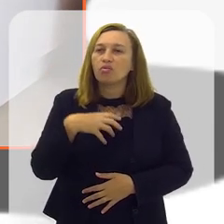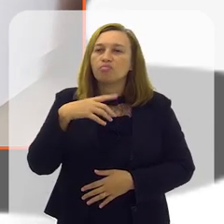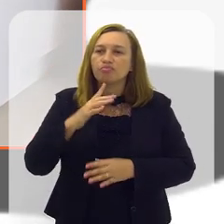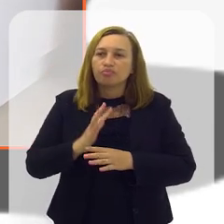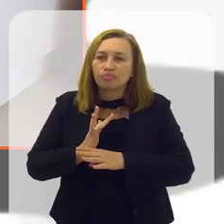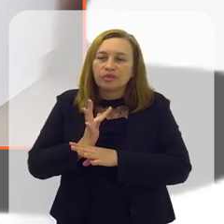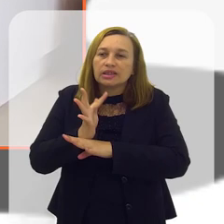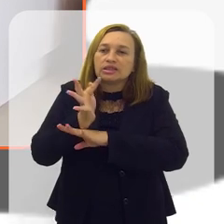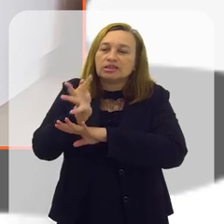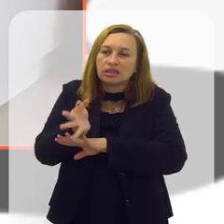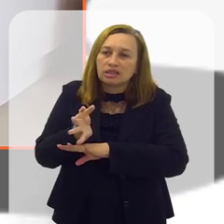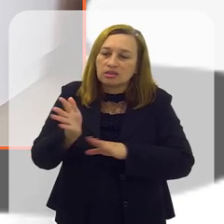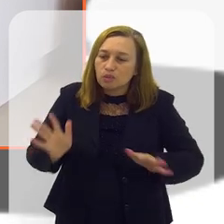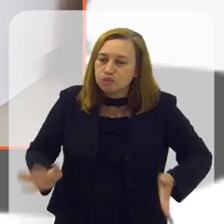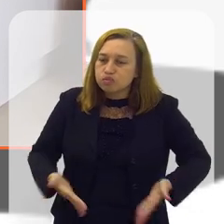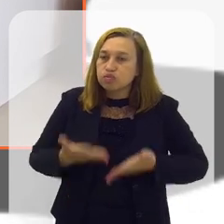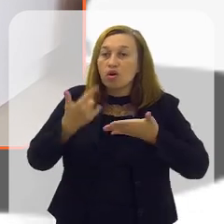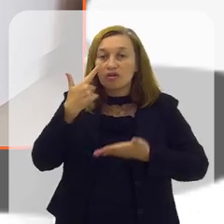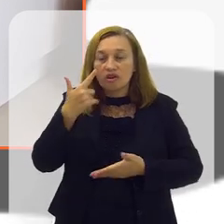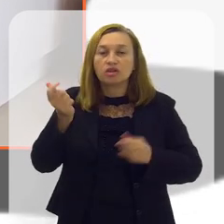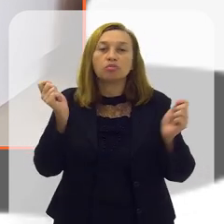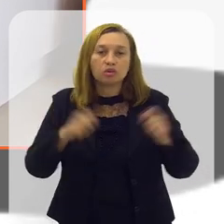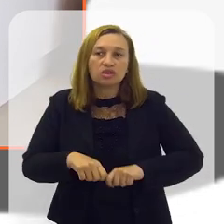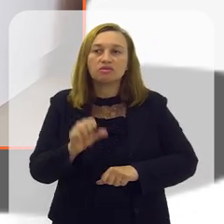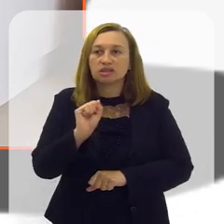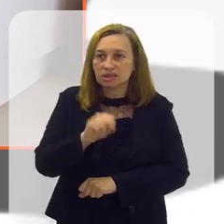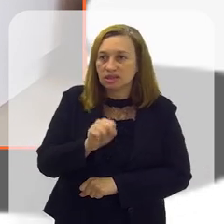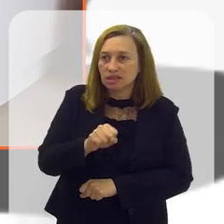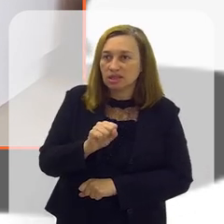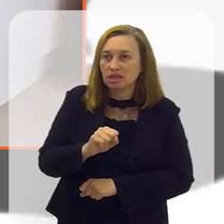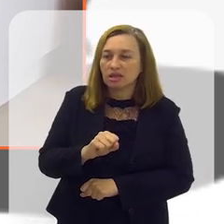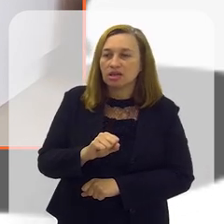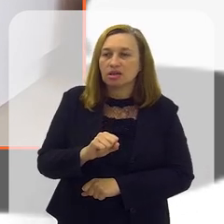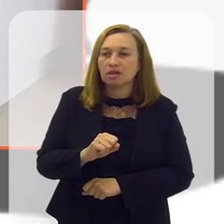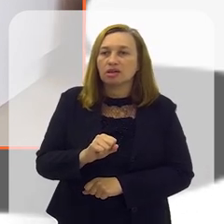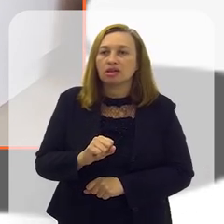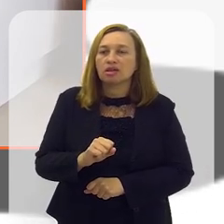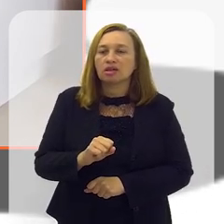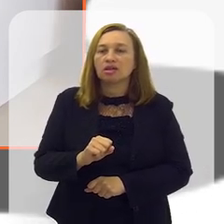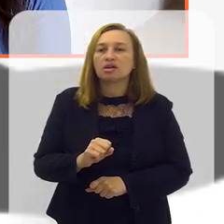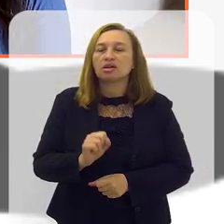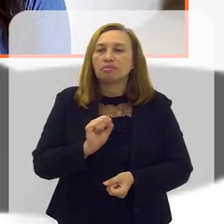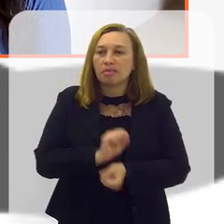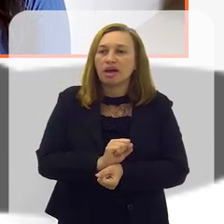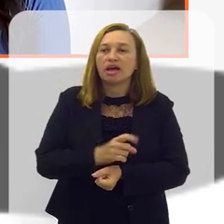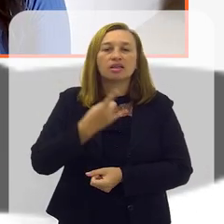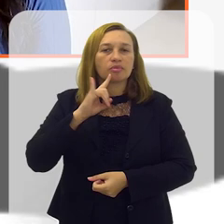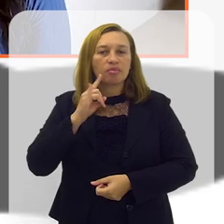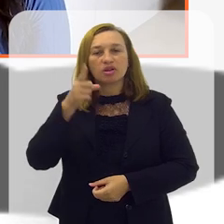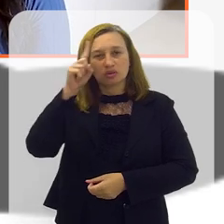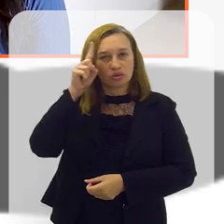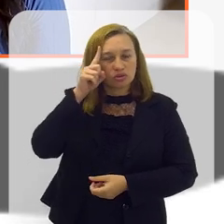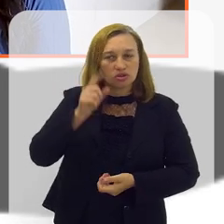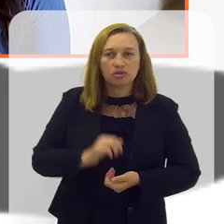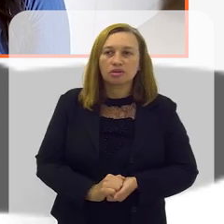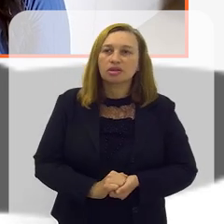sintam esperança, se motivem e vejam que é possível sim, manter a sobriedade a cada dia.